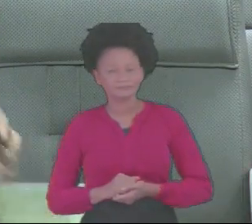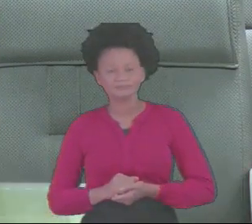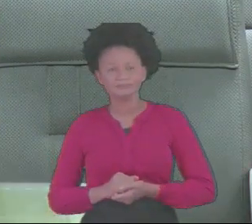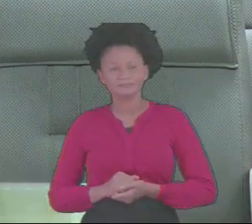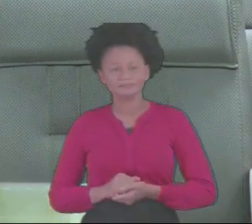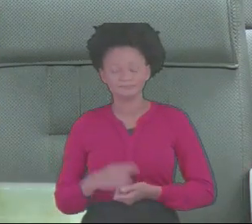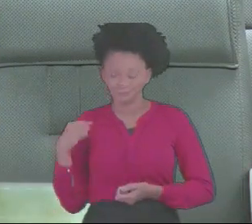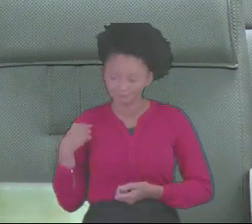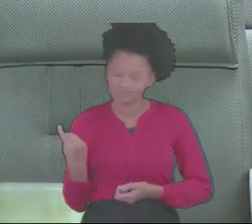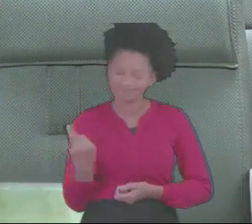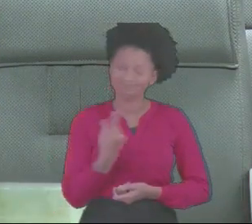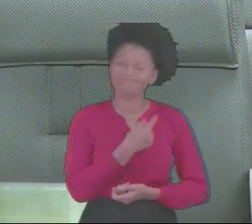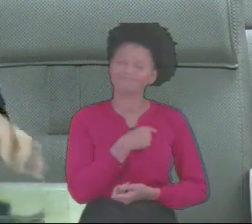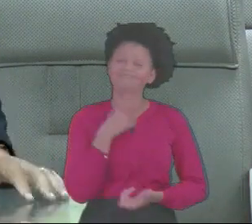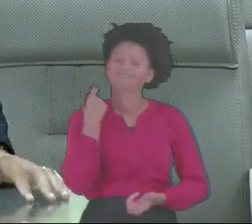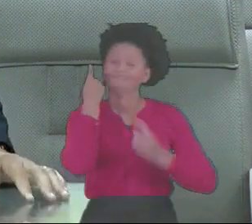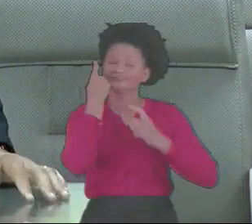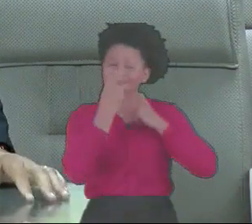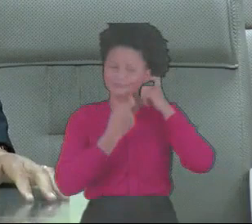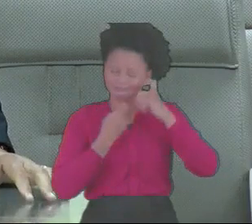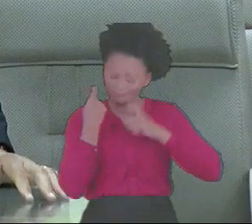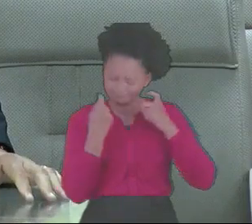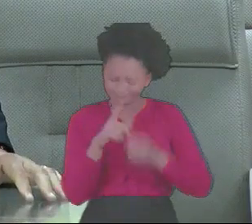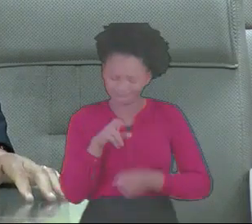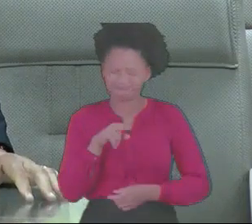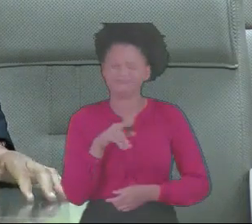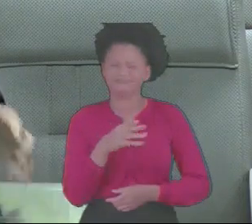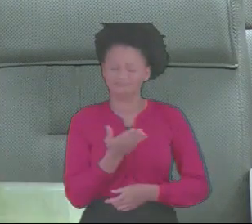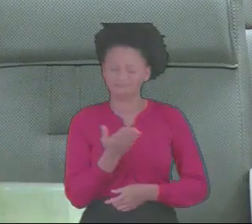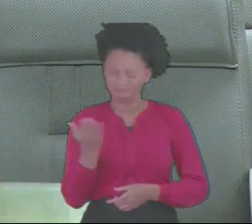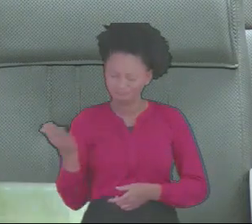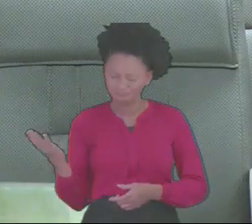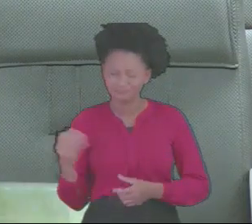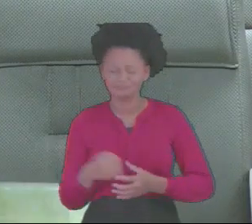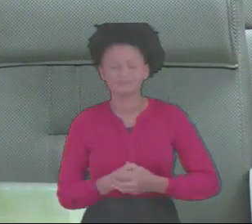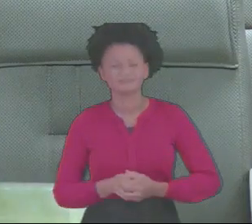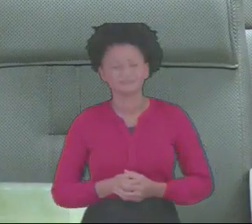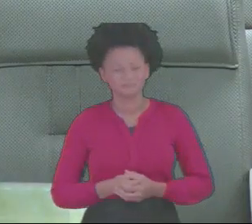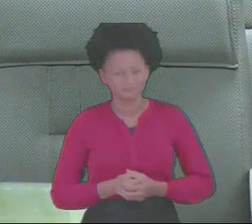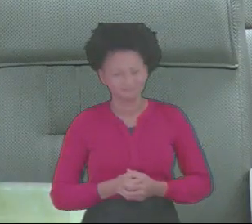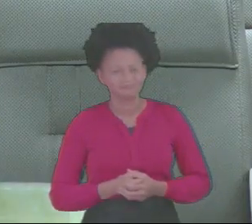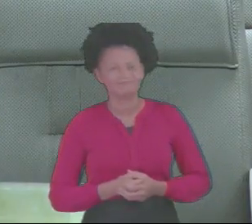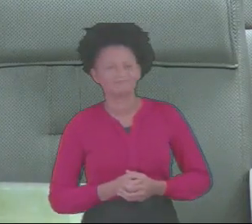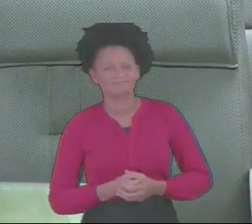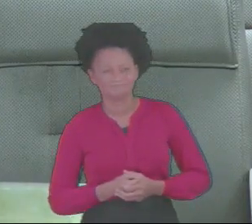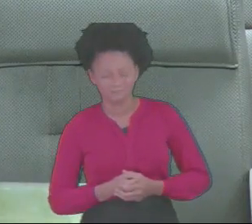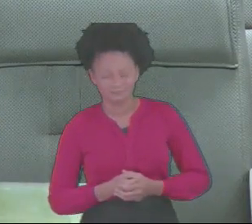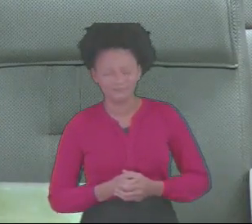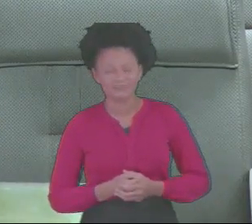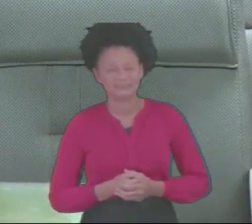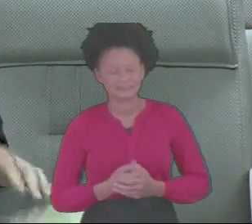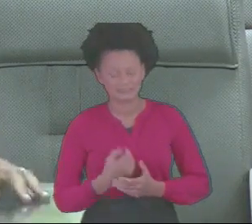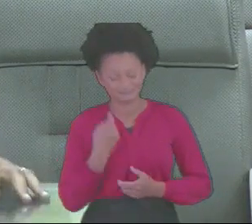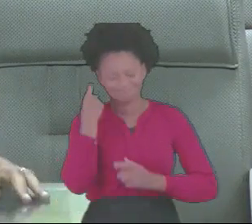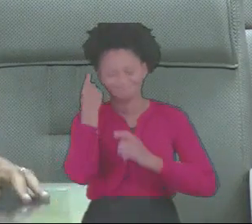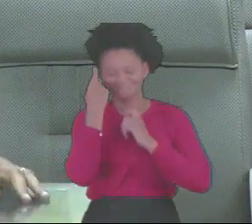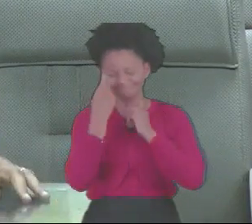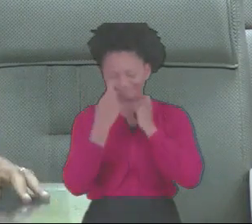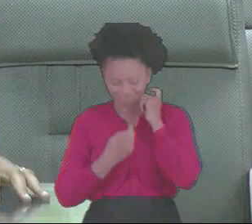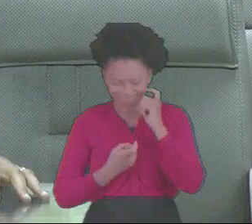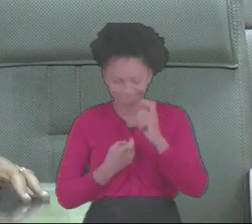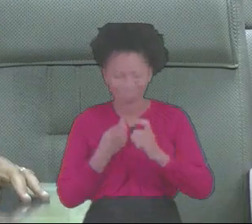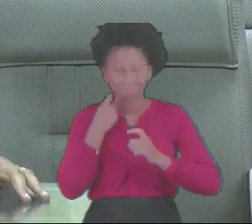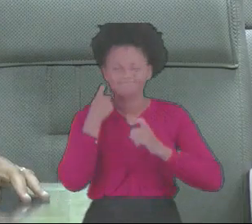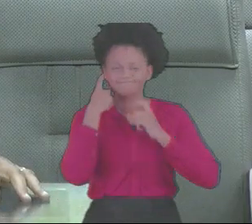bom e nós nos preocupamos irmãos estamos de férias preocupados